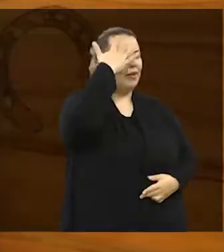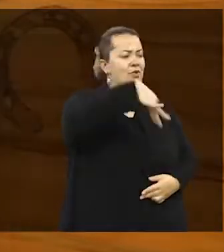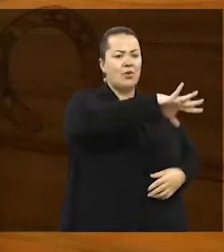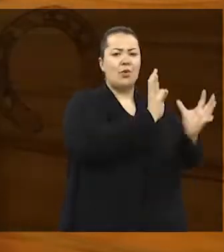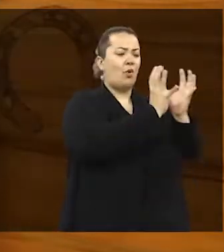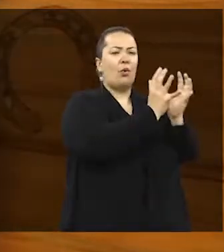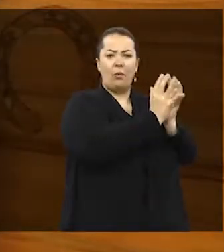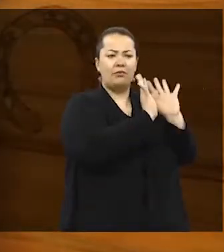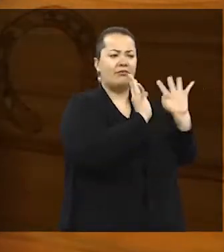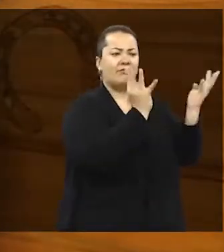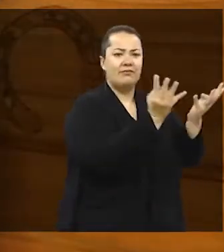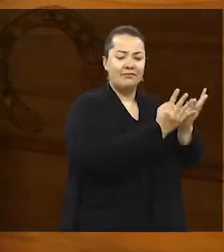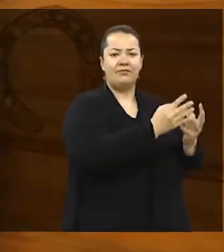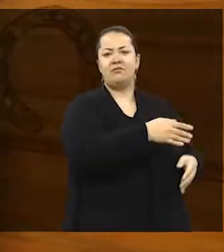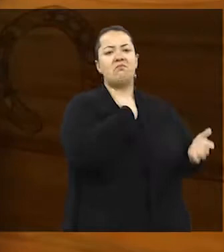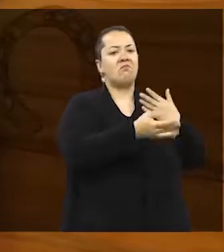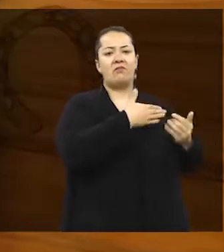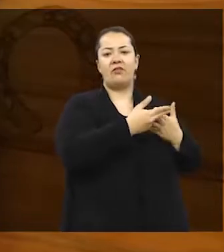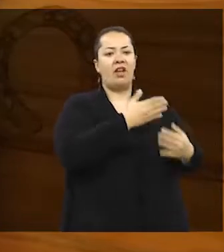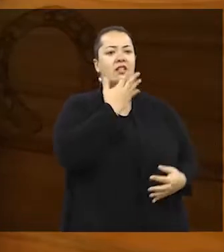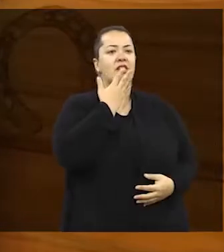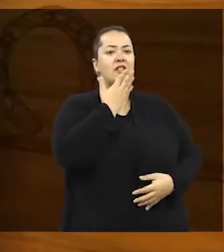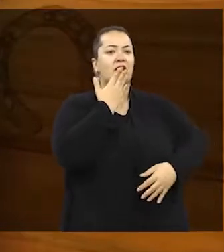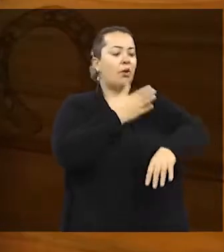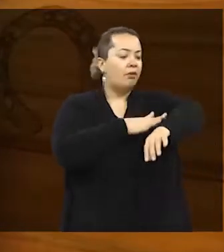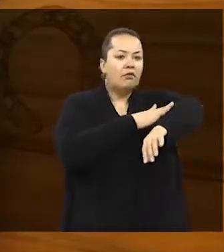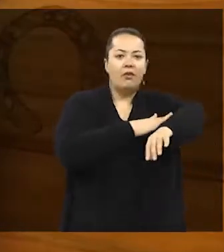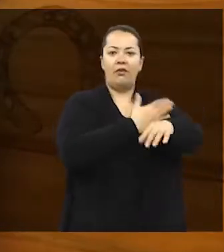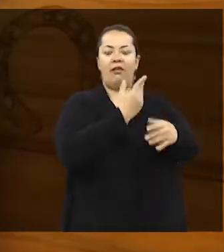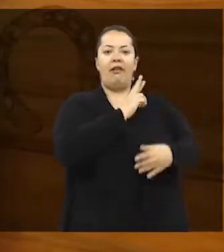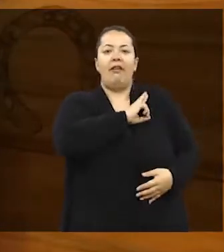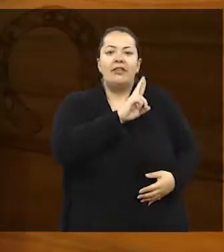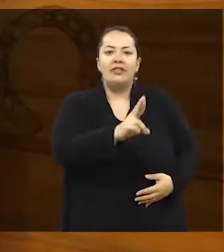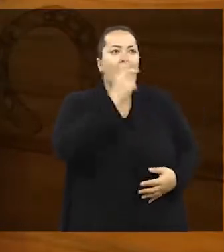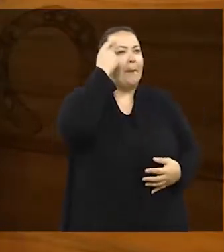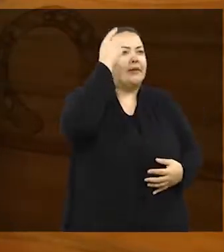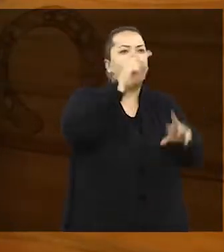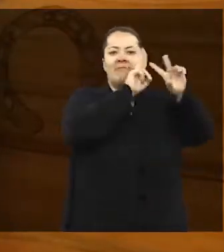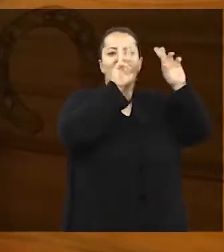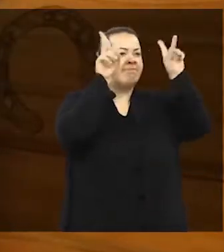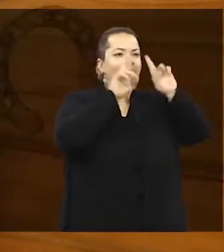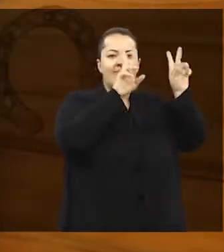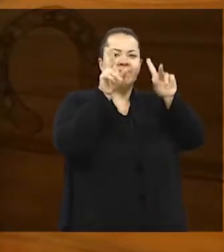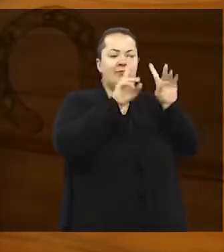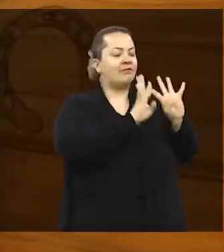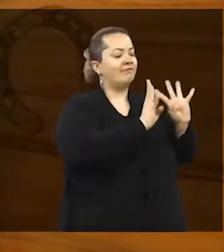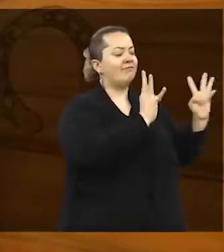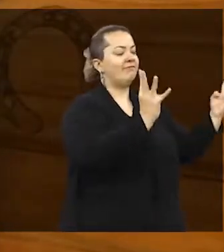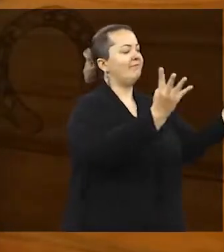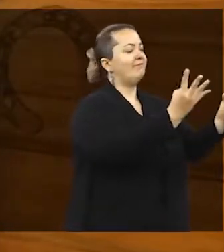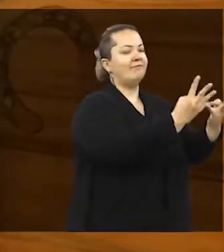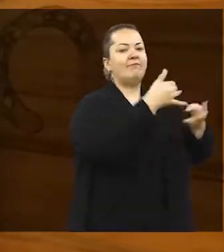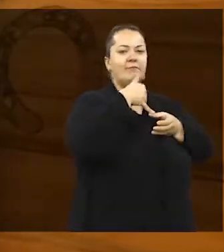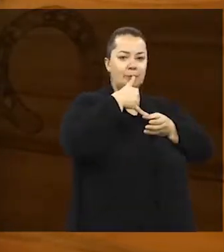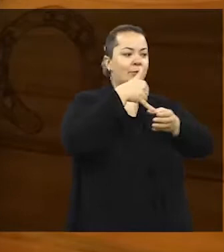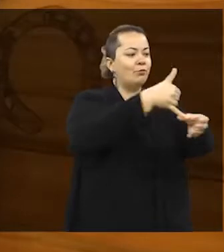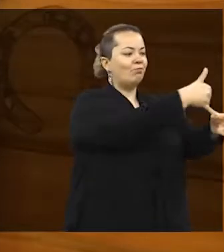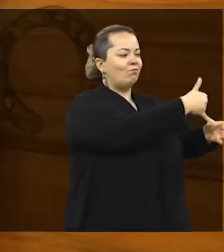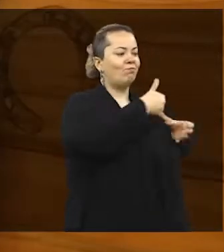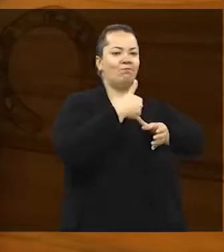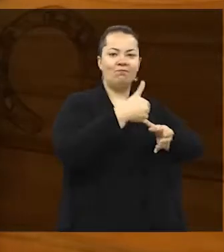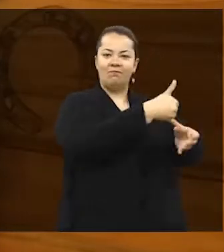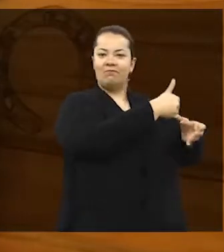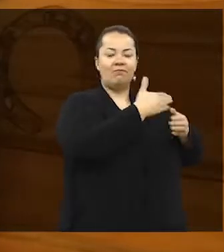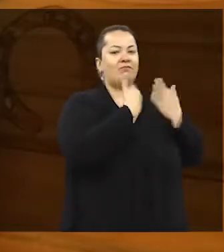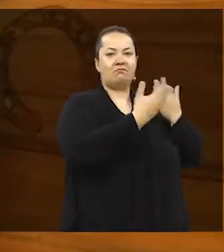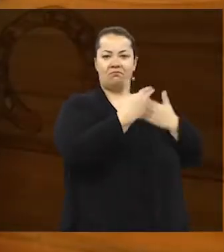com raças, credos e ideais distintos se reúnem em uma roda de mate para conversar.